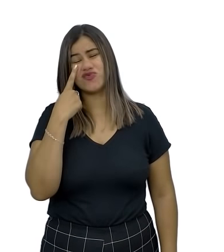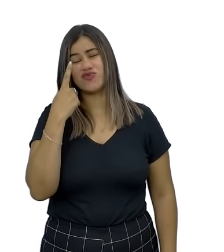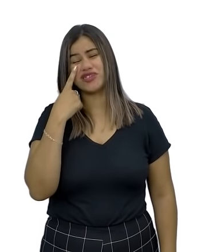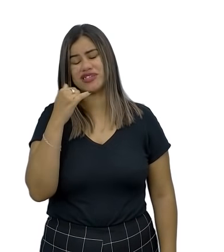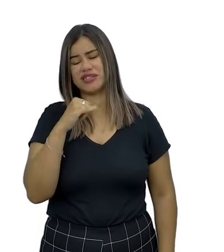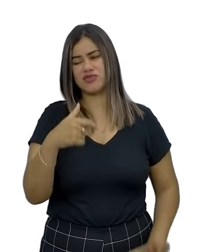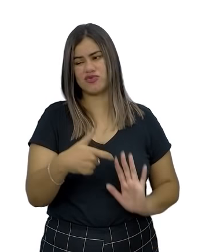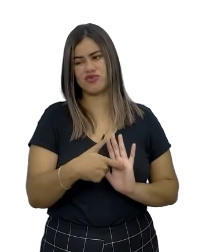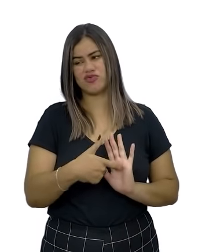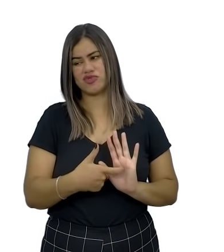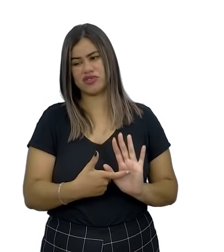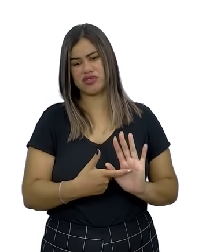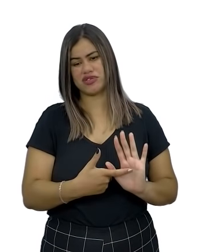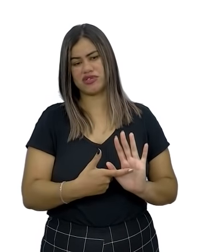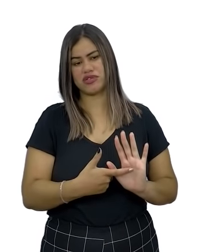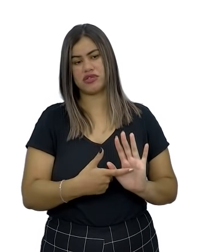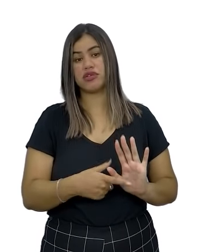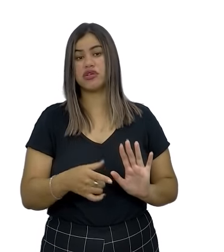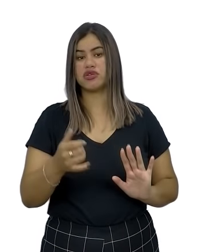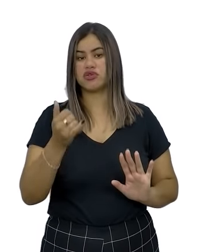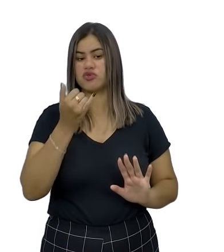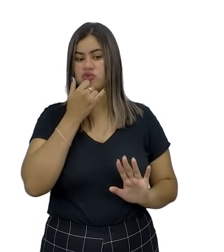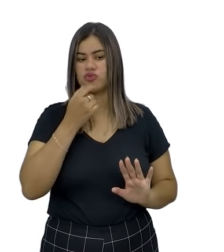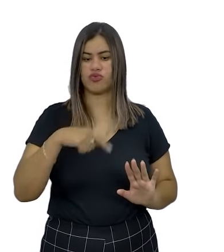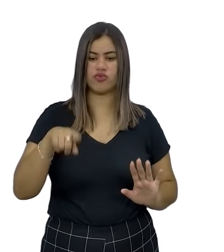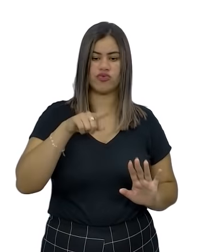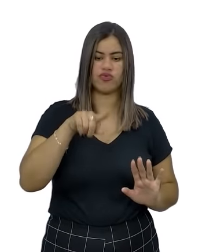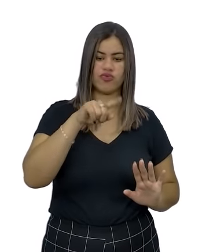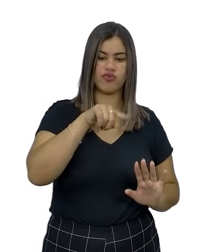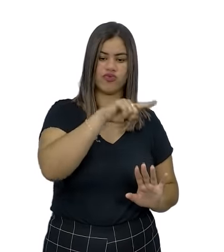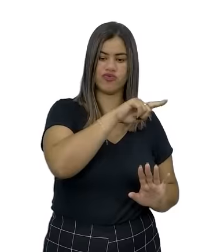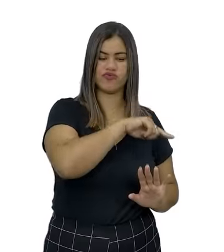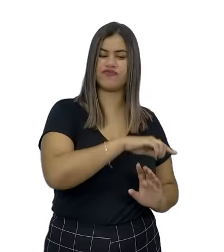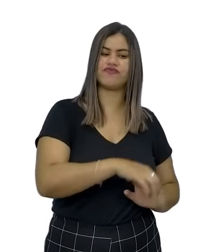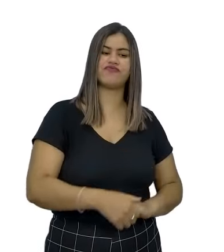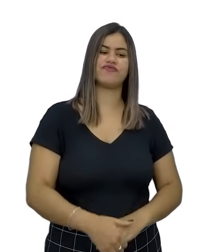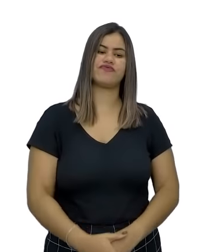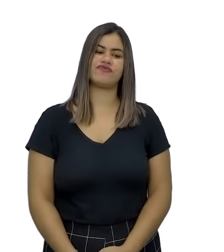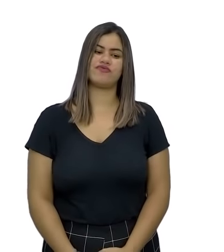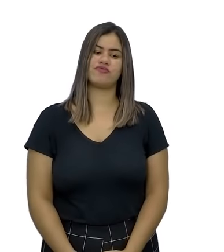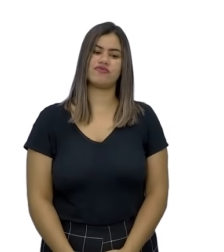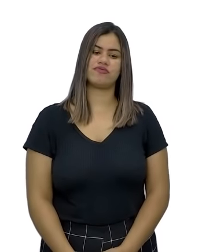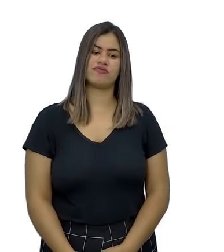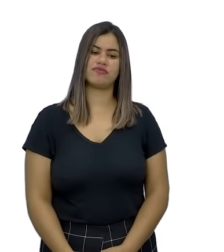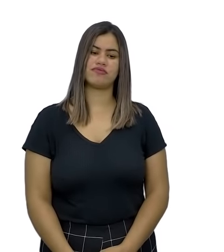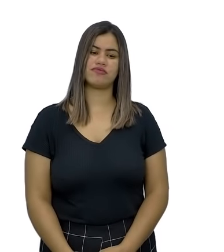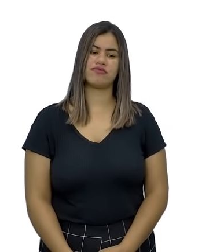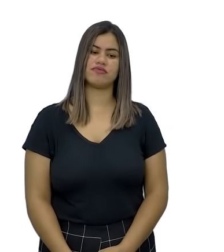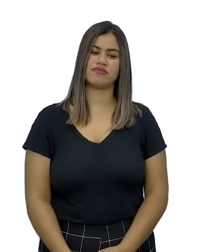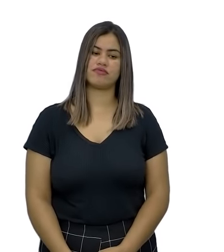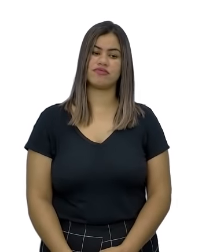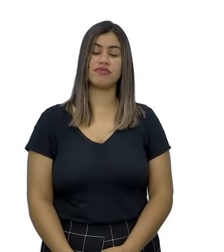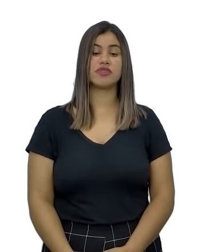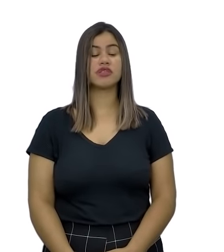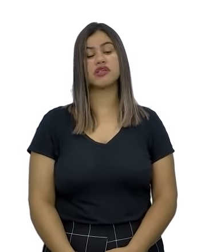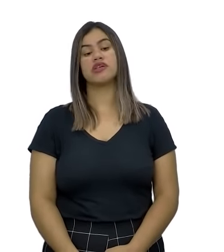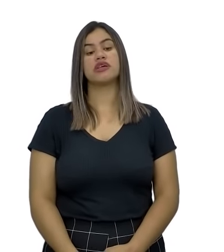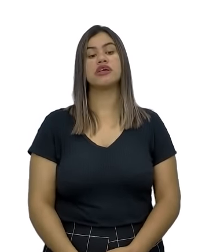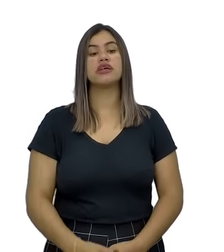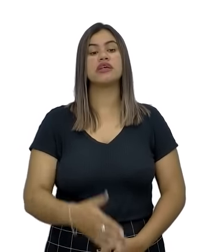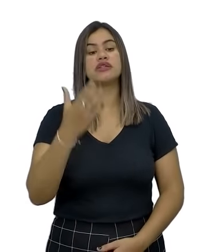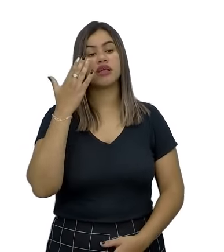vocês. Eu vou voltar aqui no problema, deixa eu ver se eu consigo voltar no problema aqui. Eu precisaria saber divisores